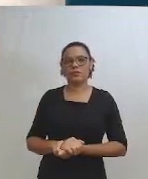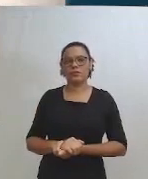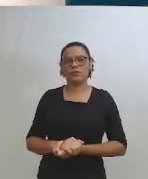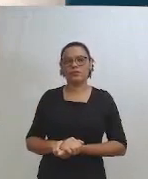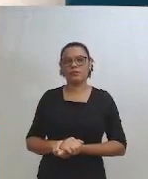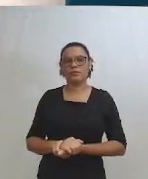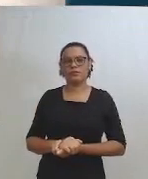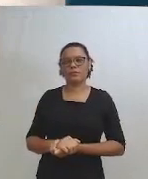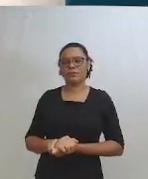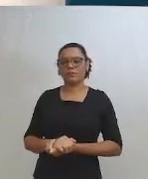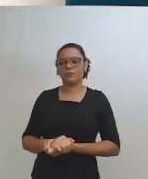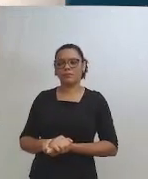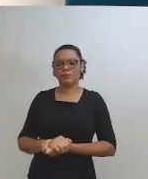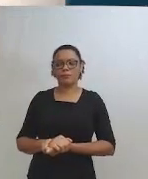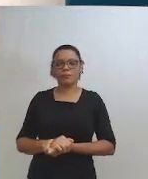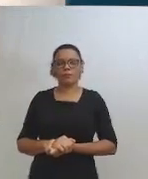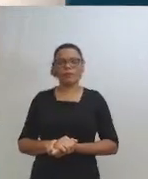acompanhar,